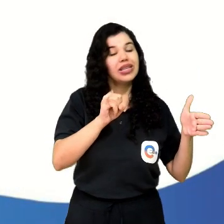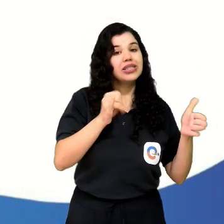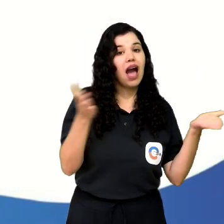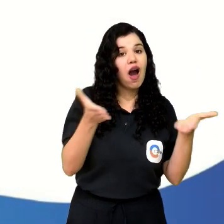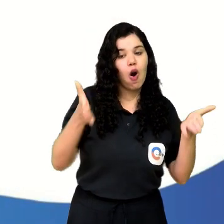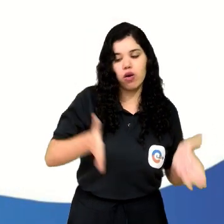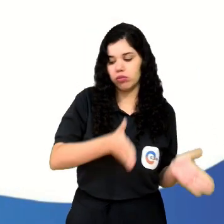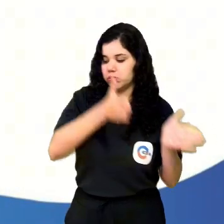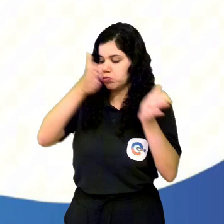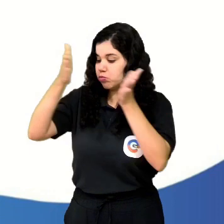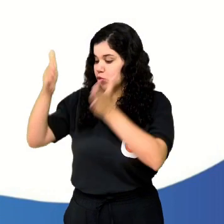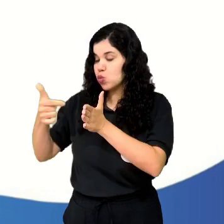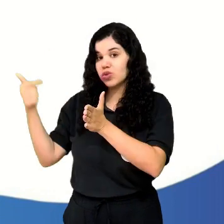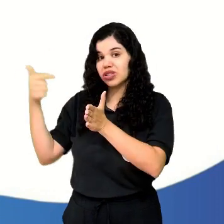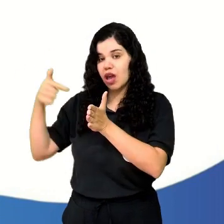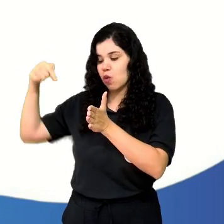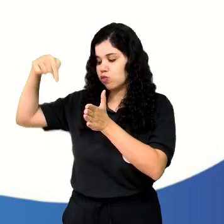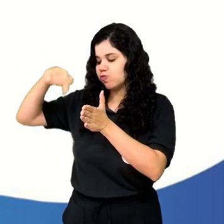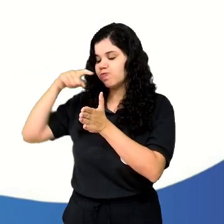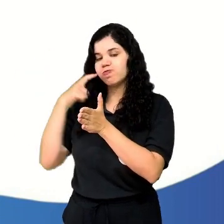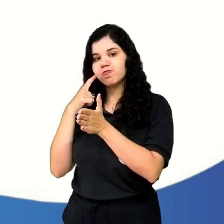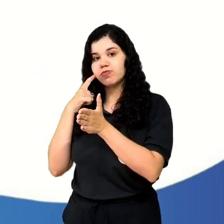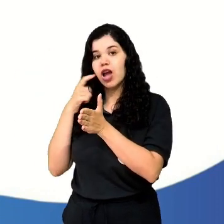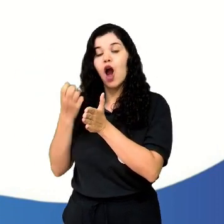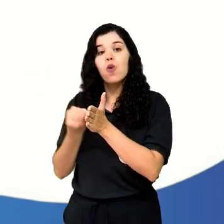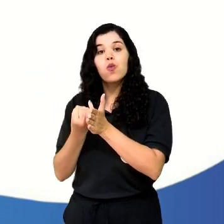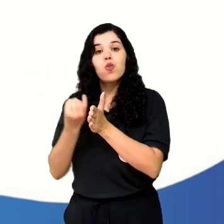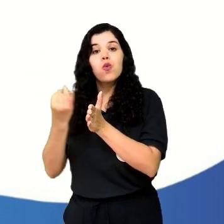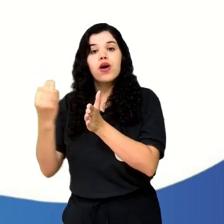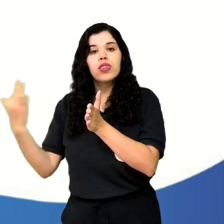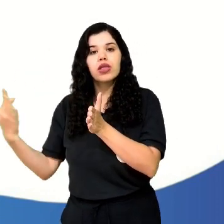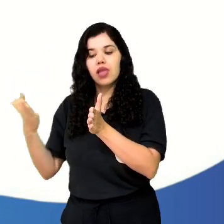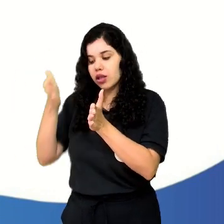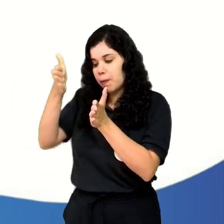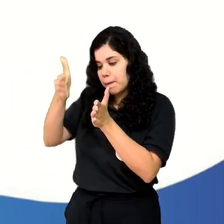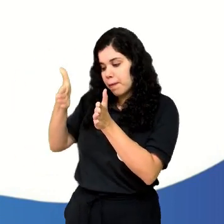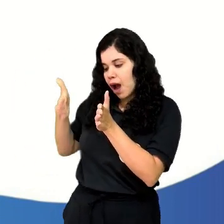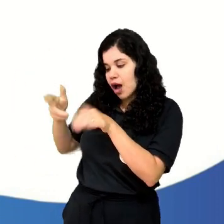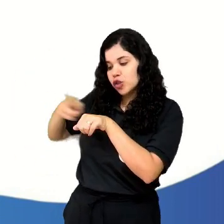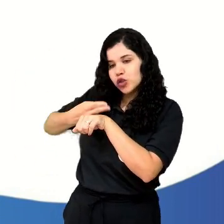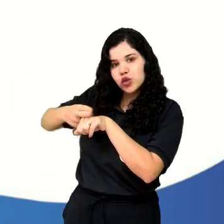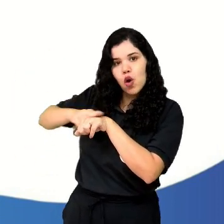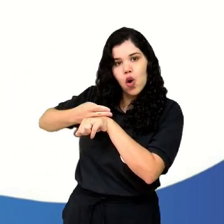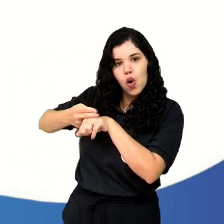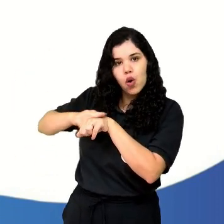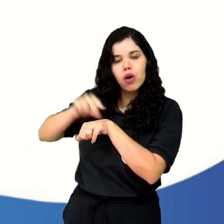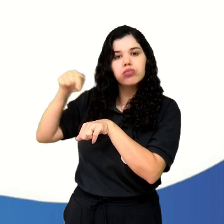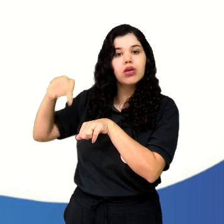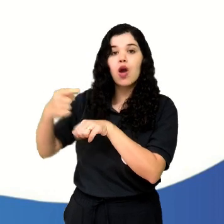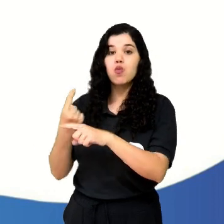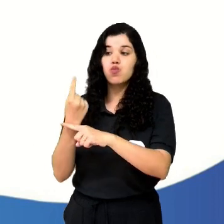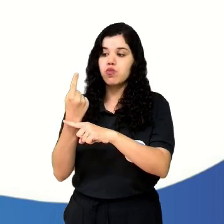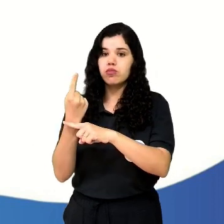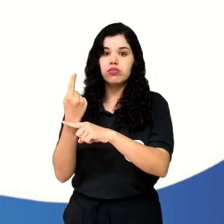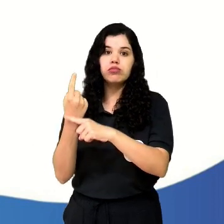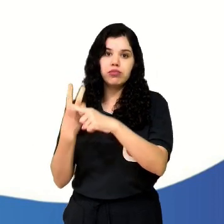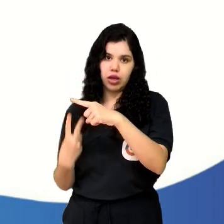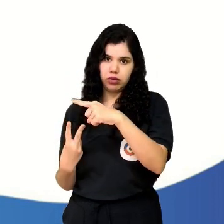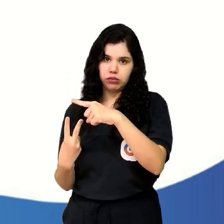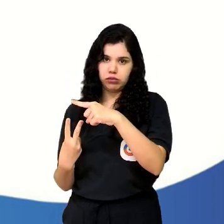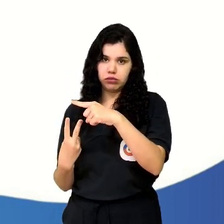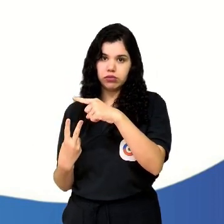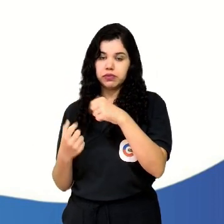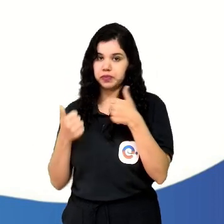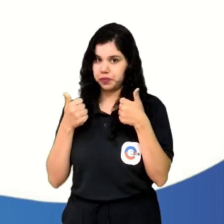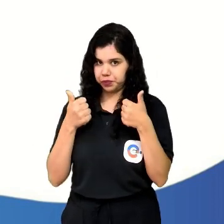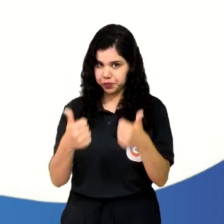olhar só o segundo pote, a quantidade de sorvete de chocolate é 1/2,